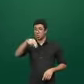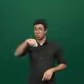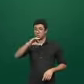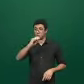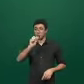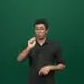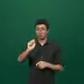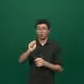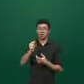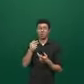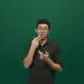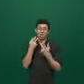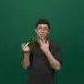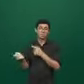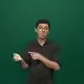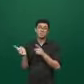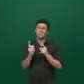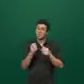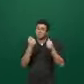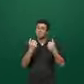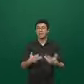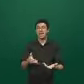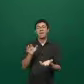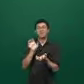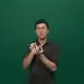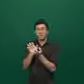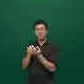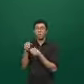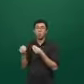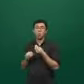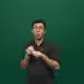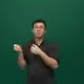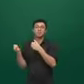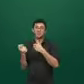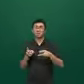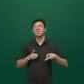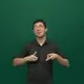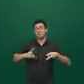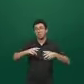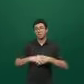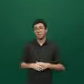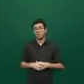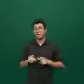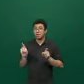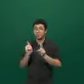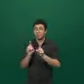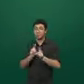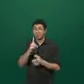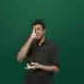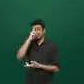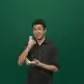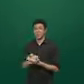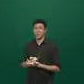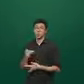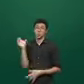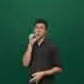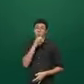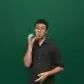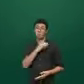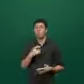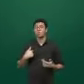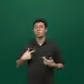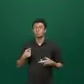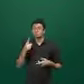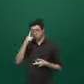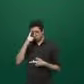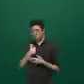importante, obviamente, para o Brasil, e foi uma decisão de muito rápida, nós vamos ajudar. Então, o